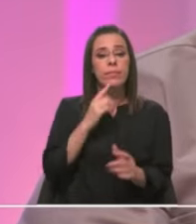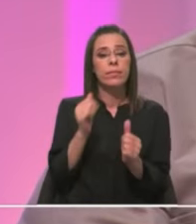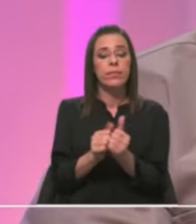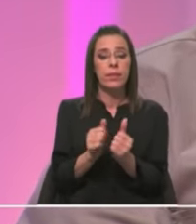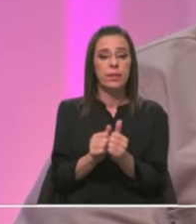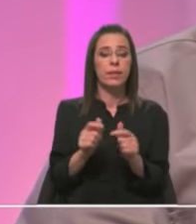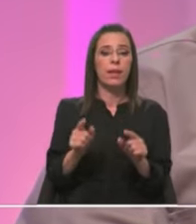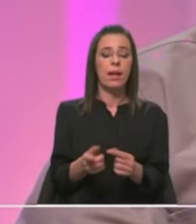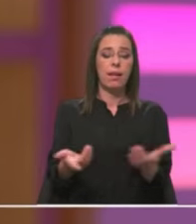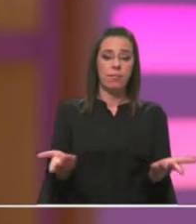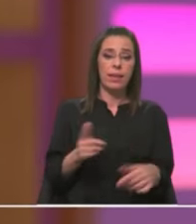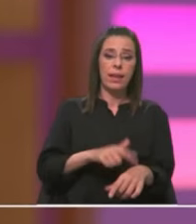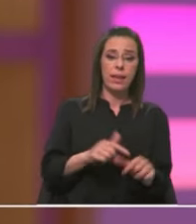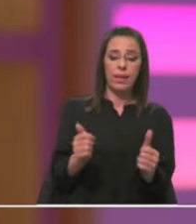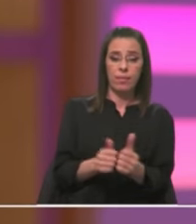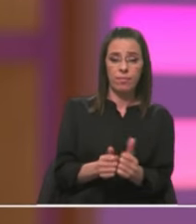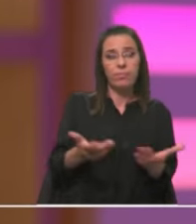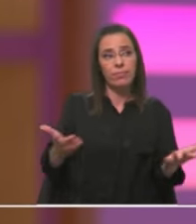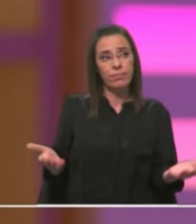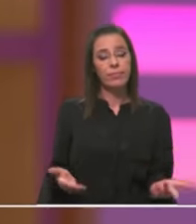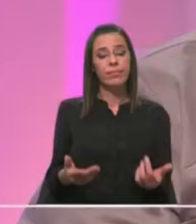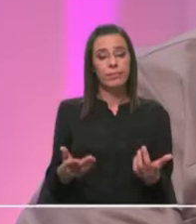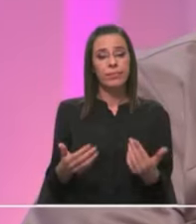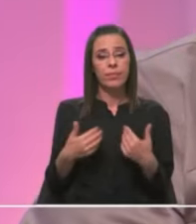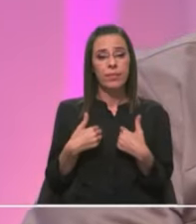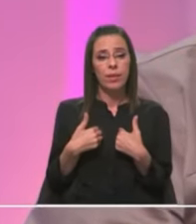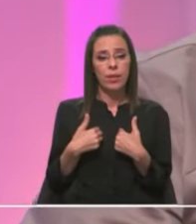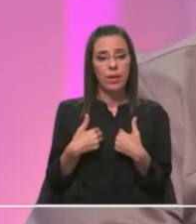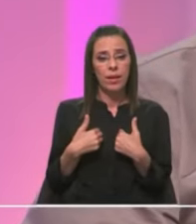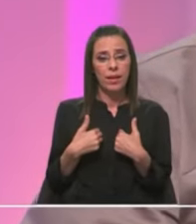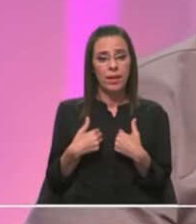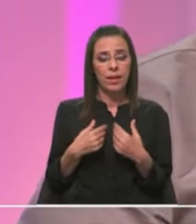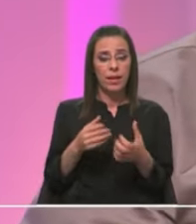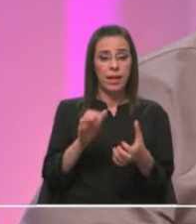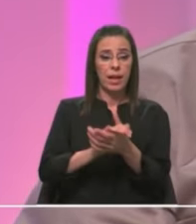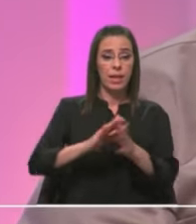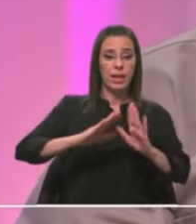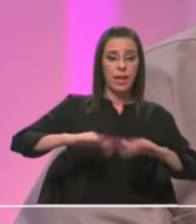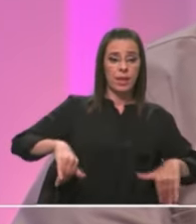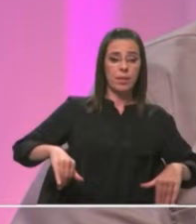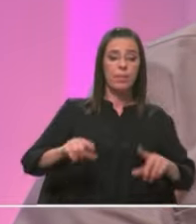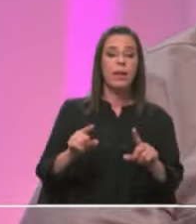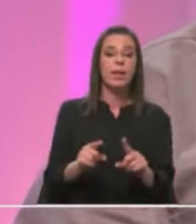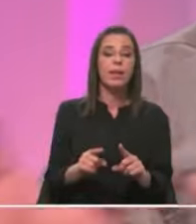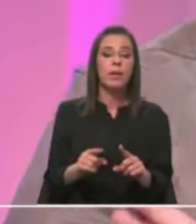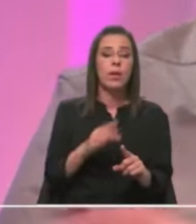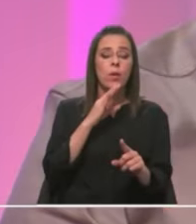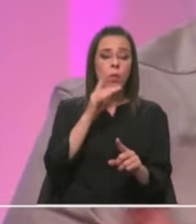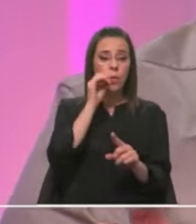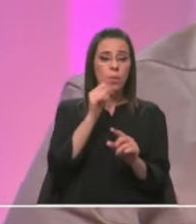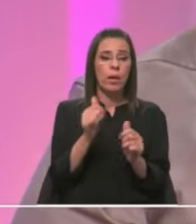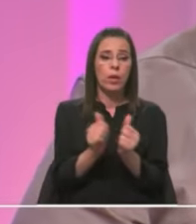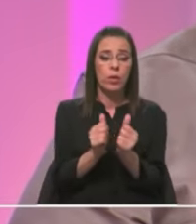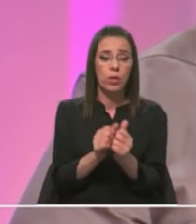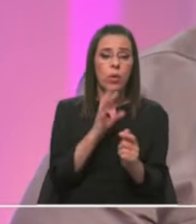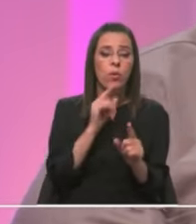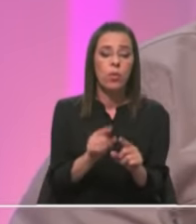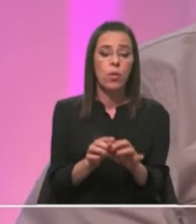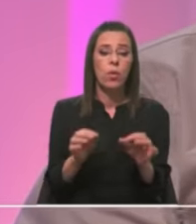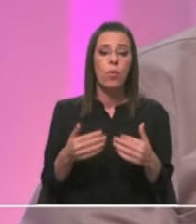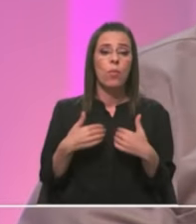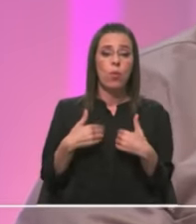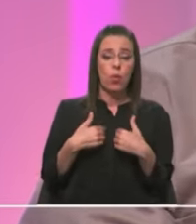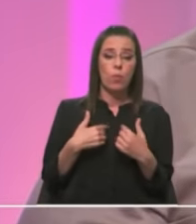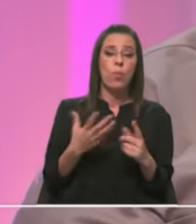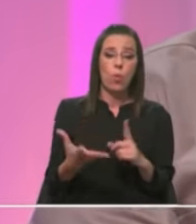elas Ah eu acho que há eu eu acho que há casais separados que não que os pais não tão tanto tempo com os filhos como eu